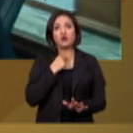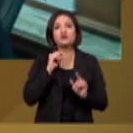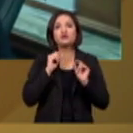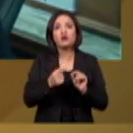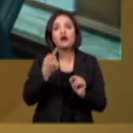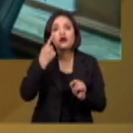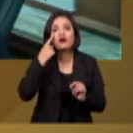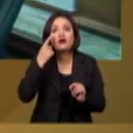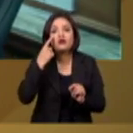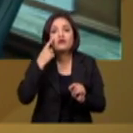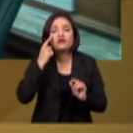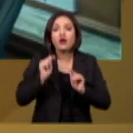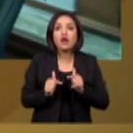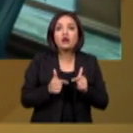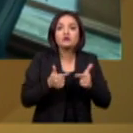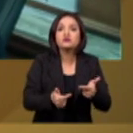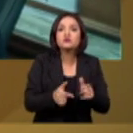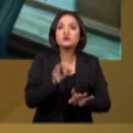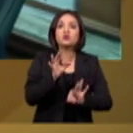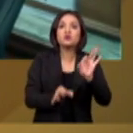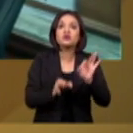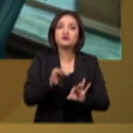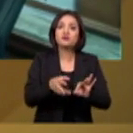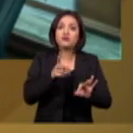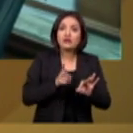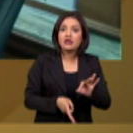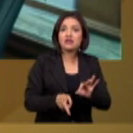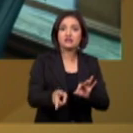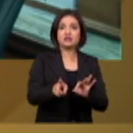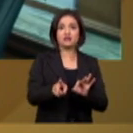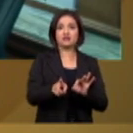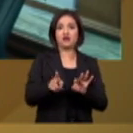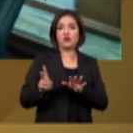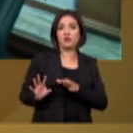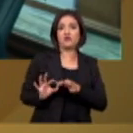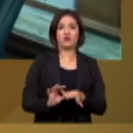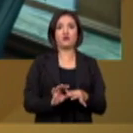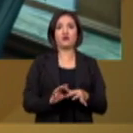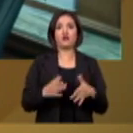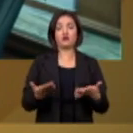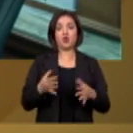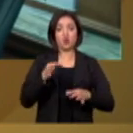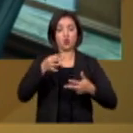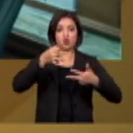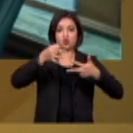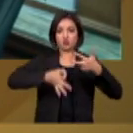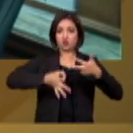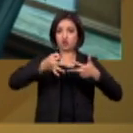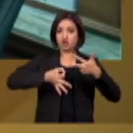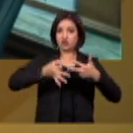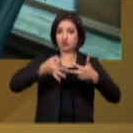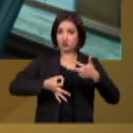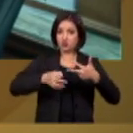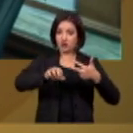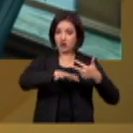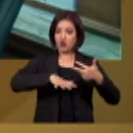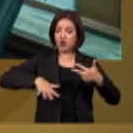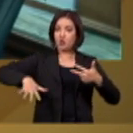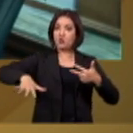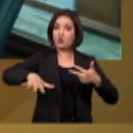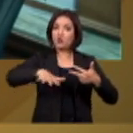atuação uma atuação vinculada o órgão